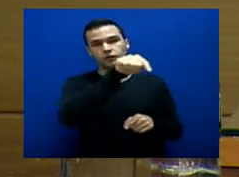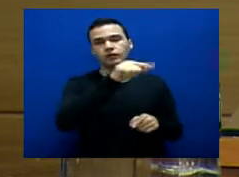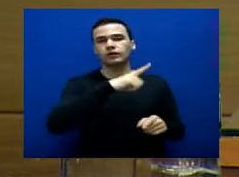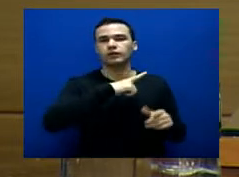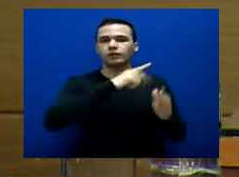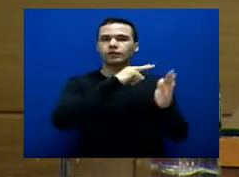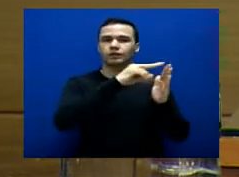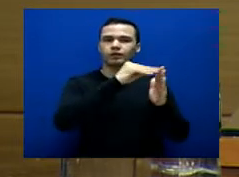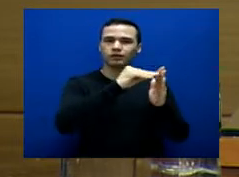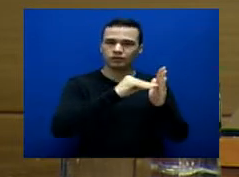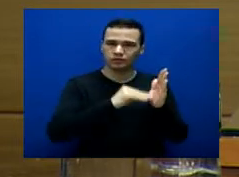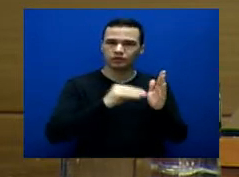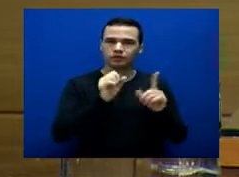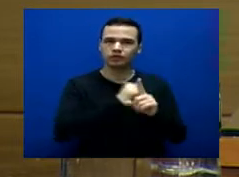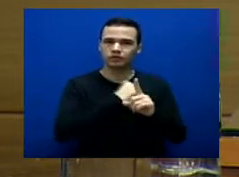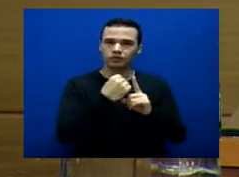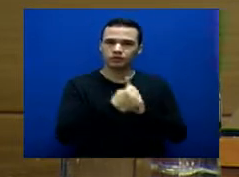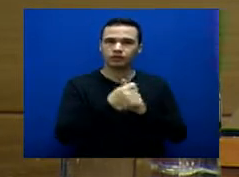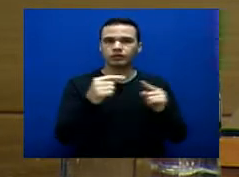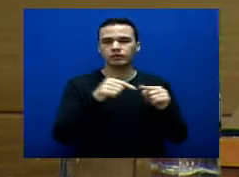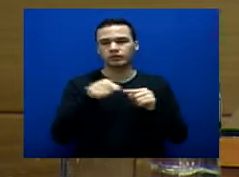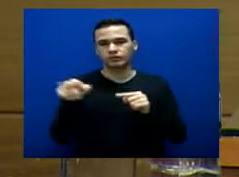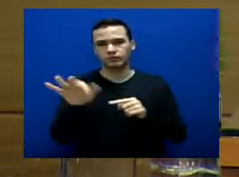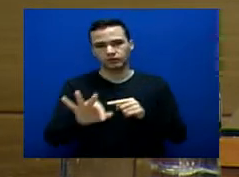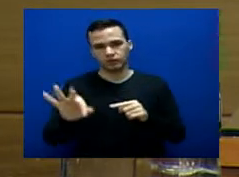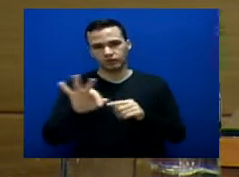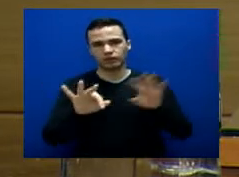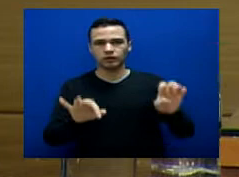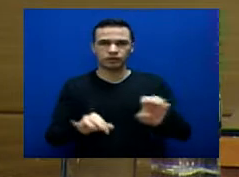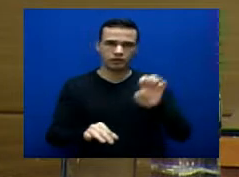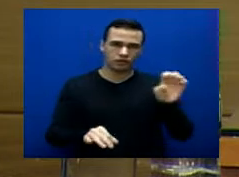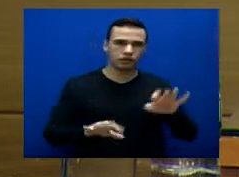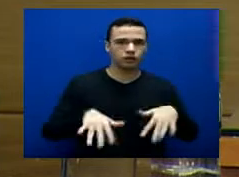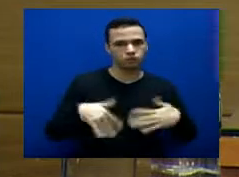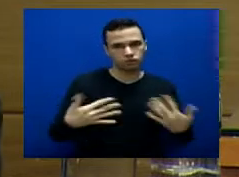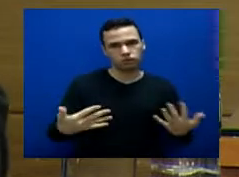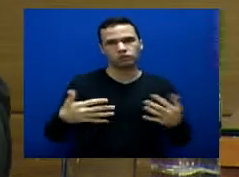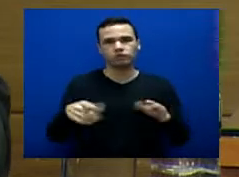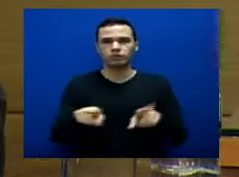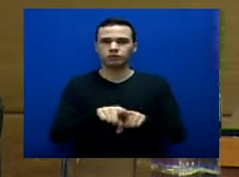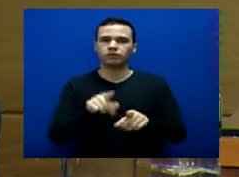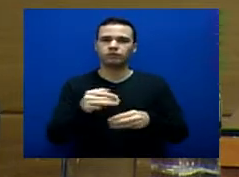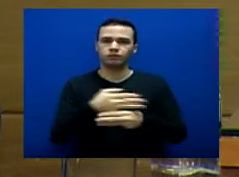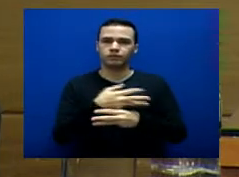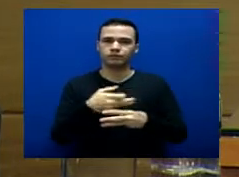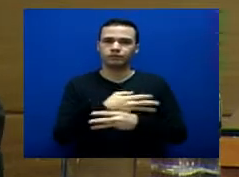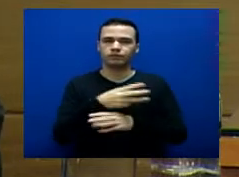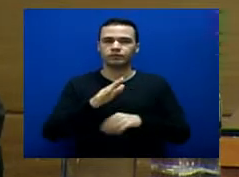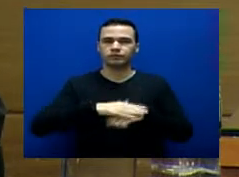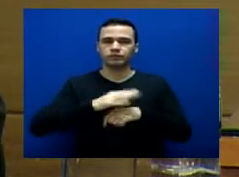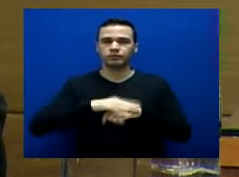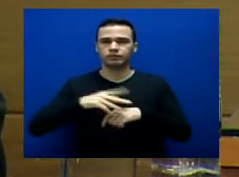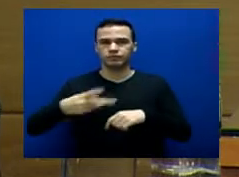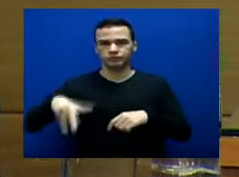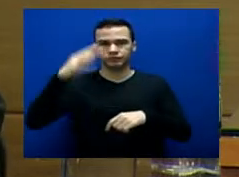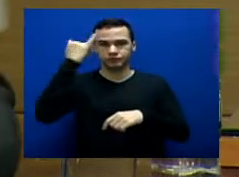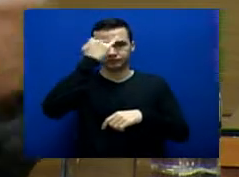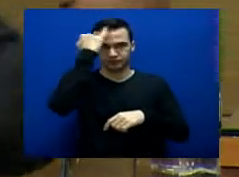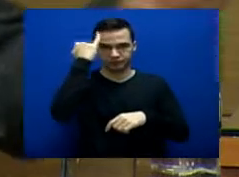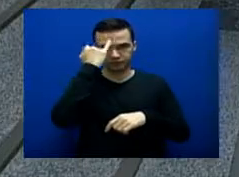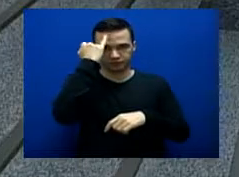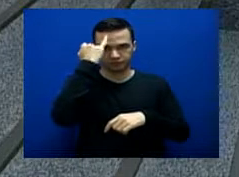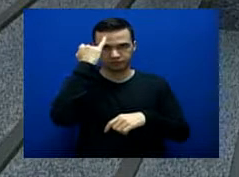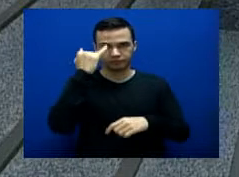inscritos em programas sociais das esferas federal, estadual e também Municipal, emenda do vereador Irineu